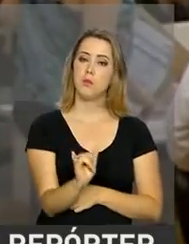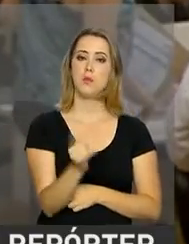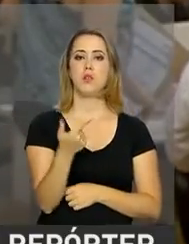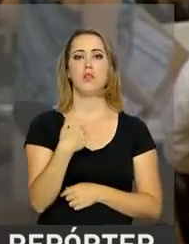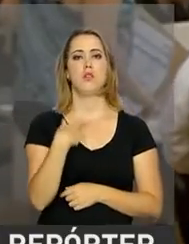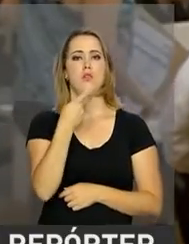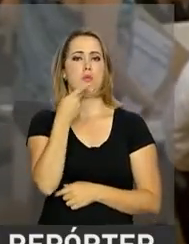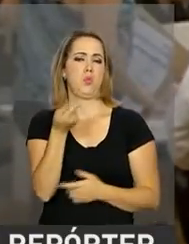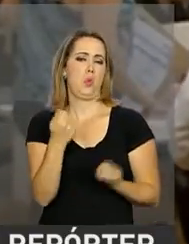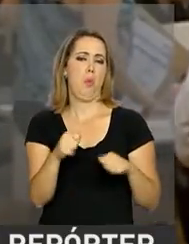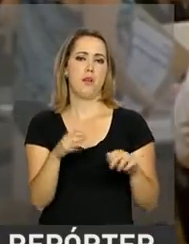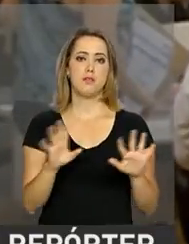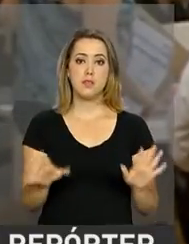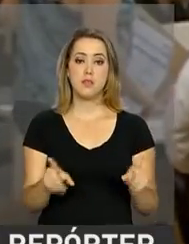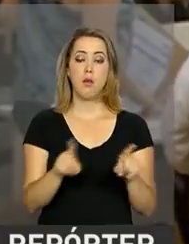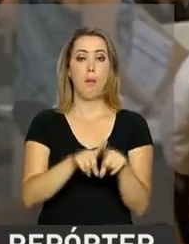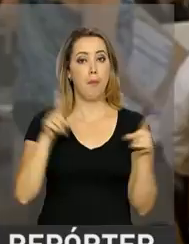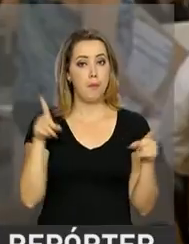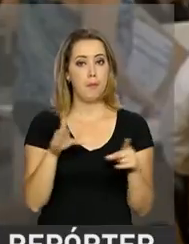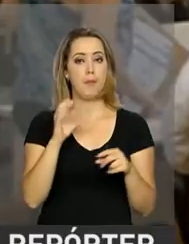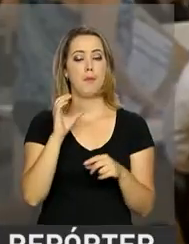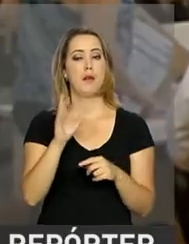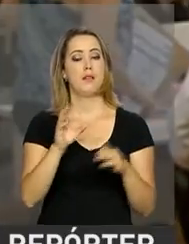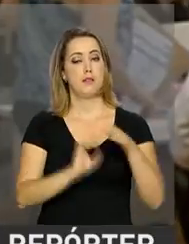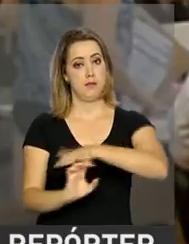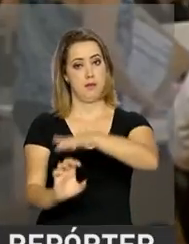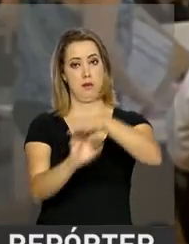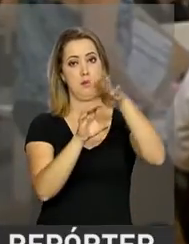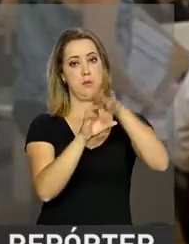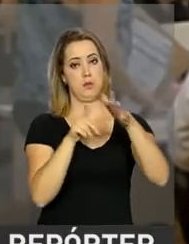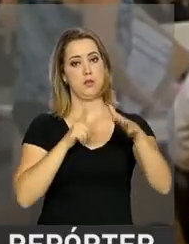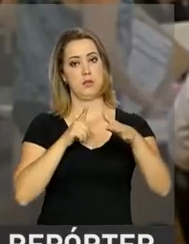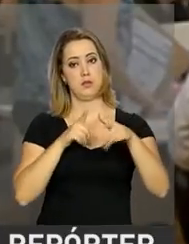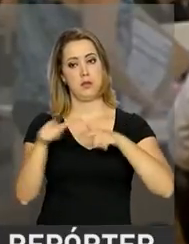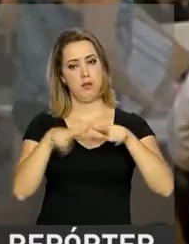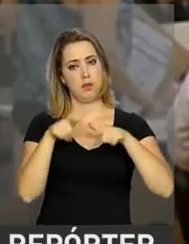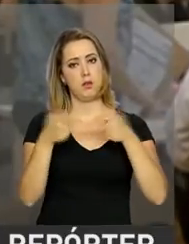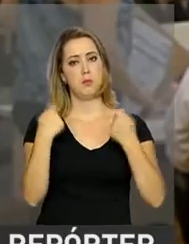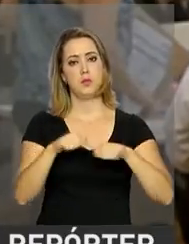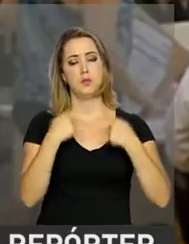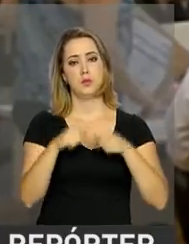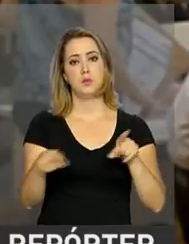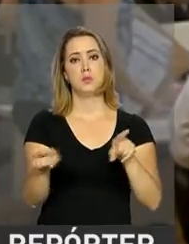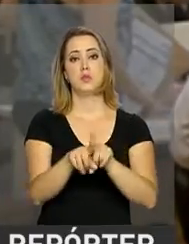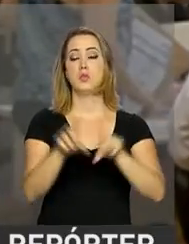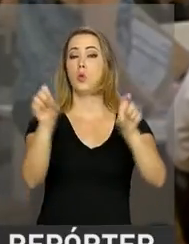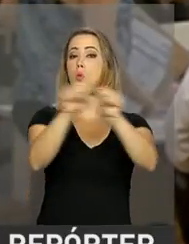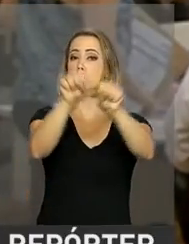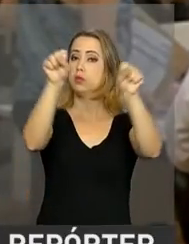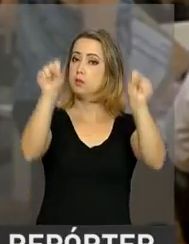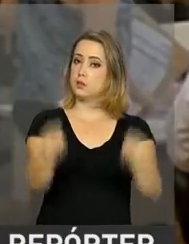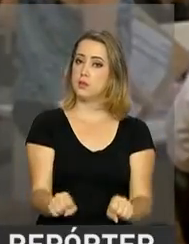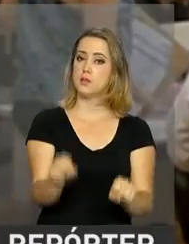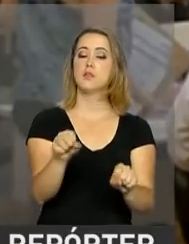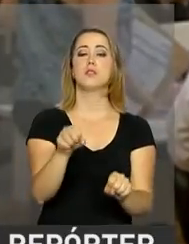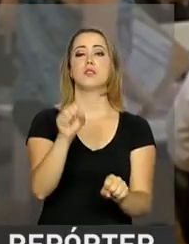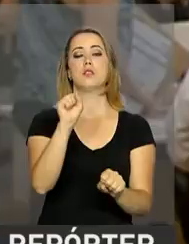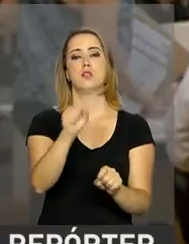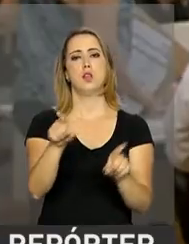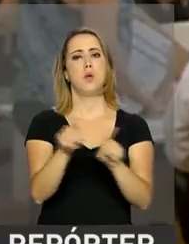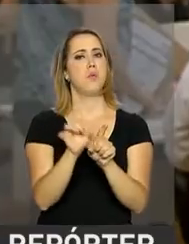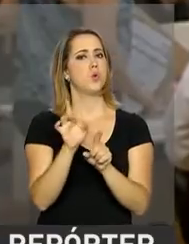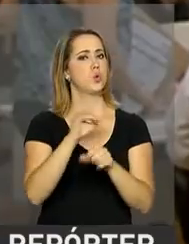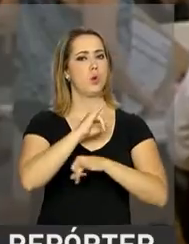é facultativa a declaração da rais é feita pelo programa gd rais 2016 o envio deverá ser feito somente